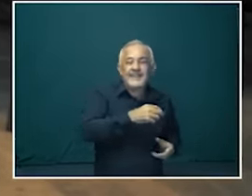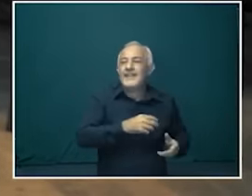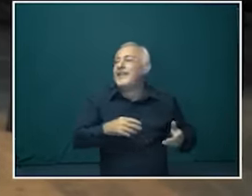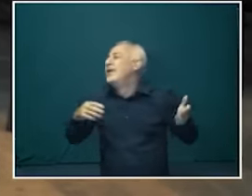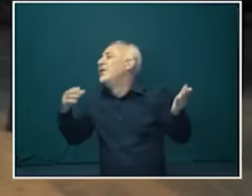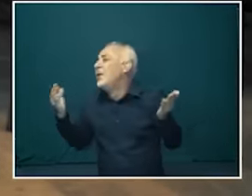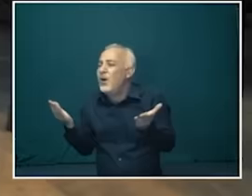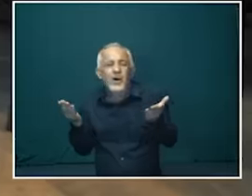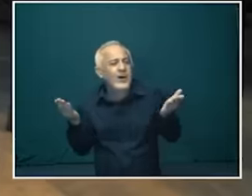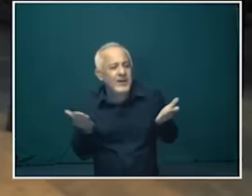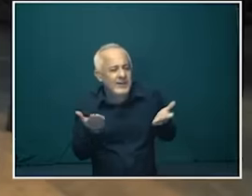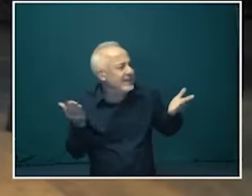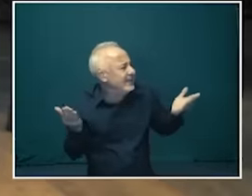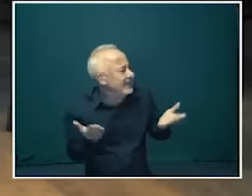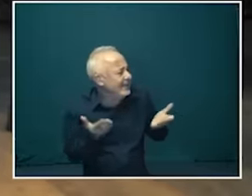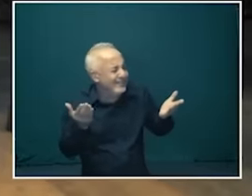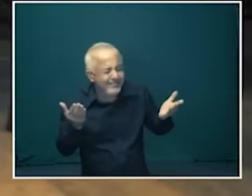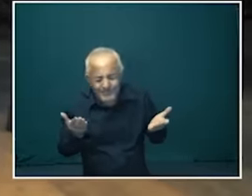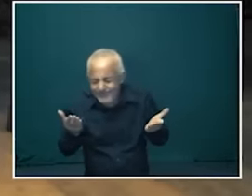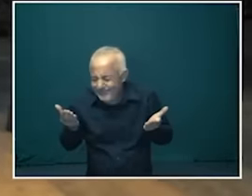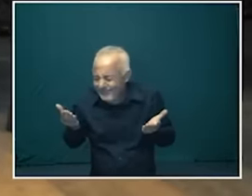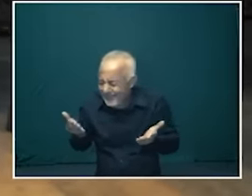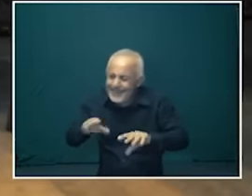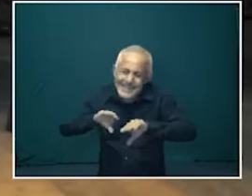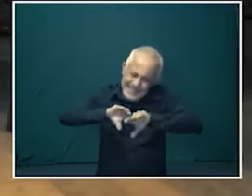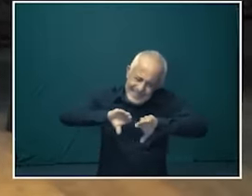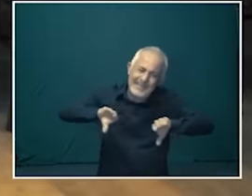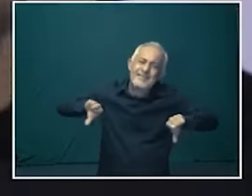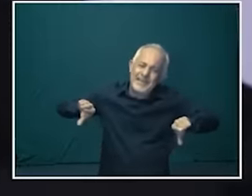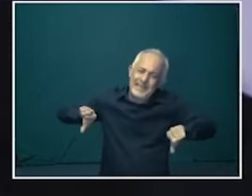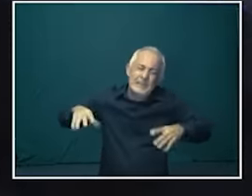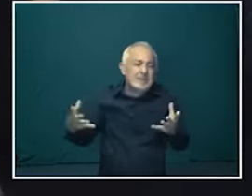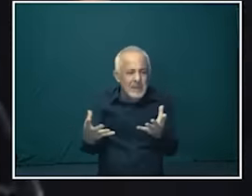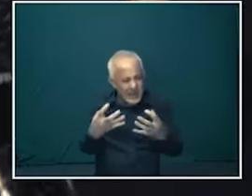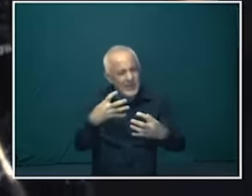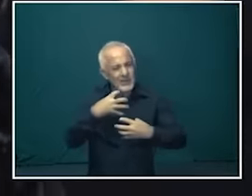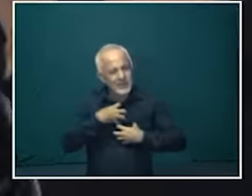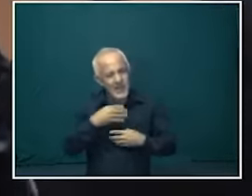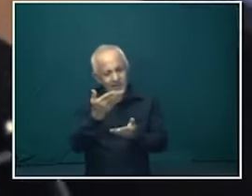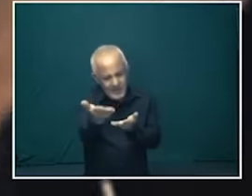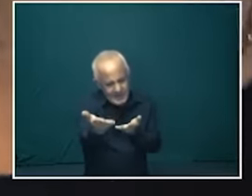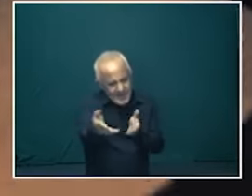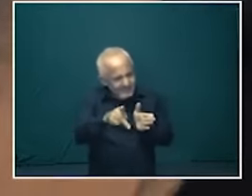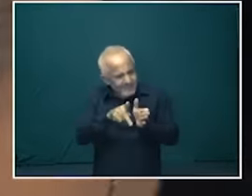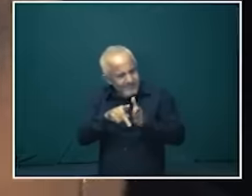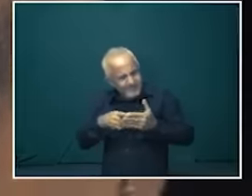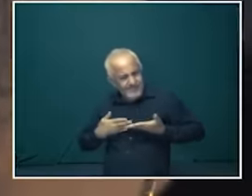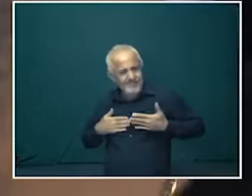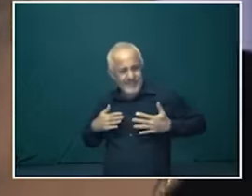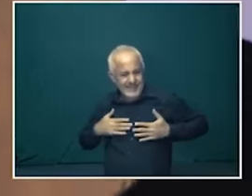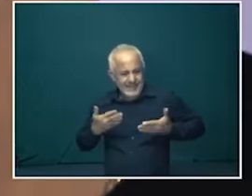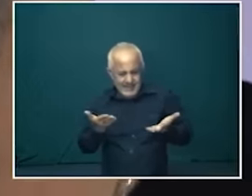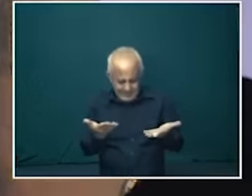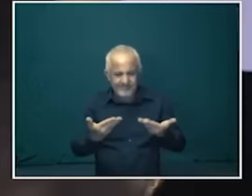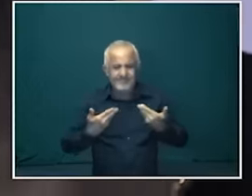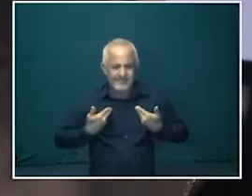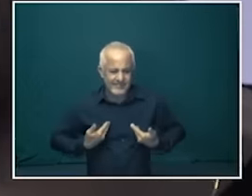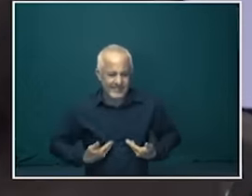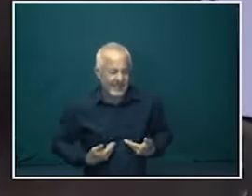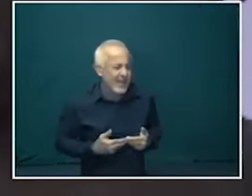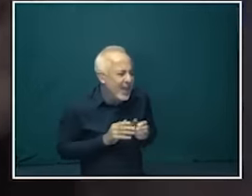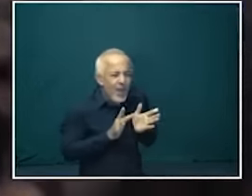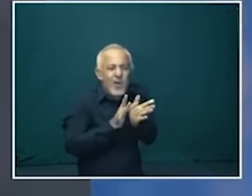E hoje, mesmo separado, sinto que o seu corpo ainda é meu. Às vezes me escondo